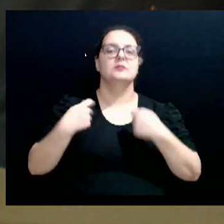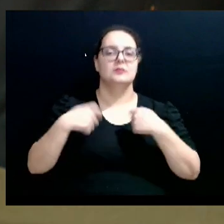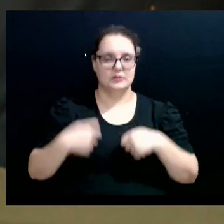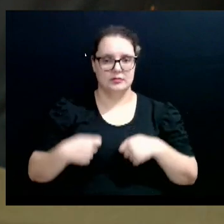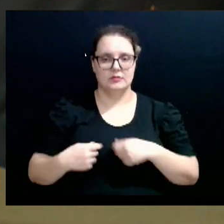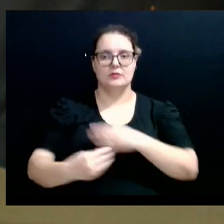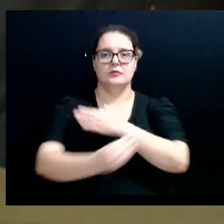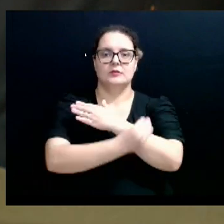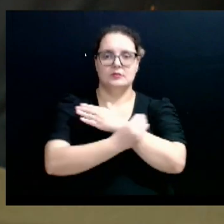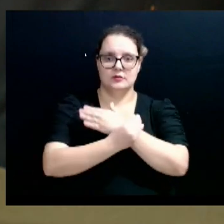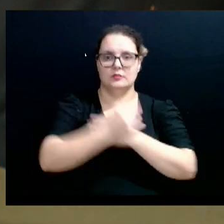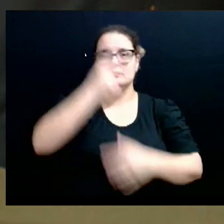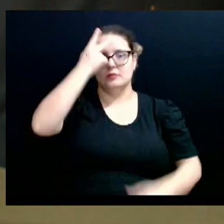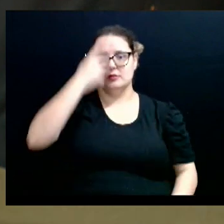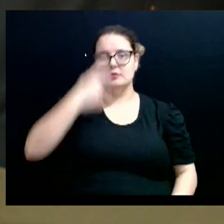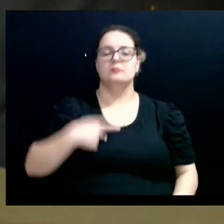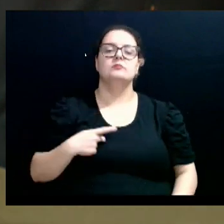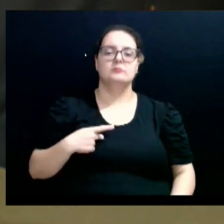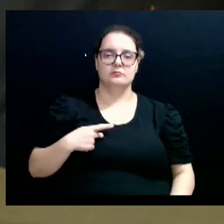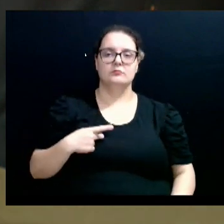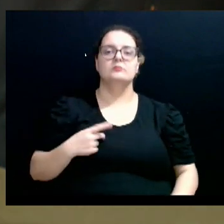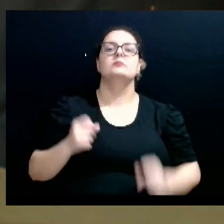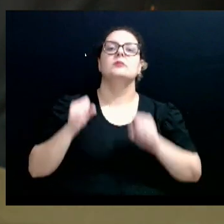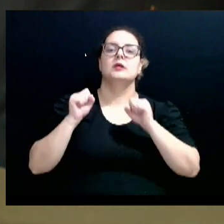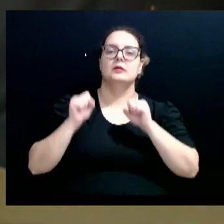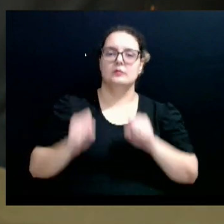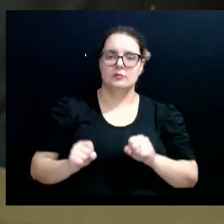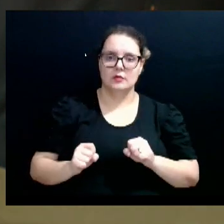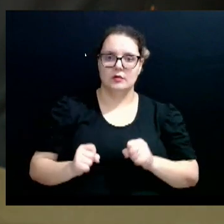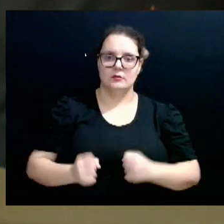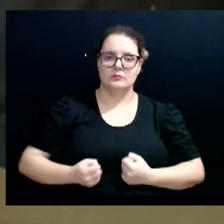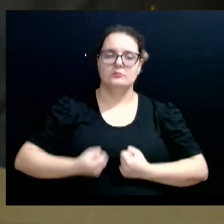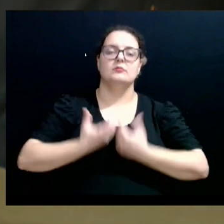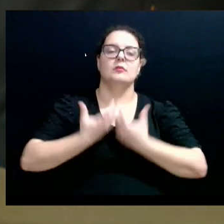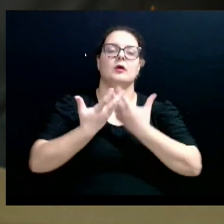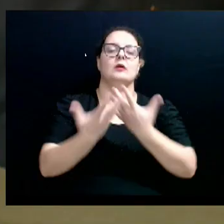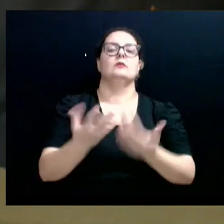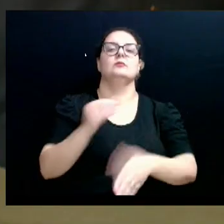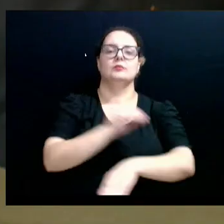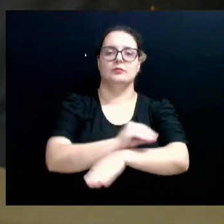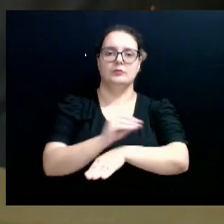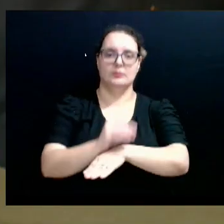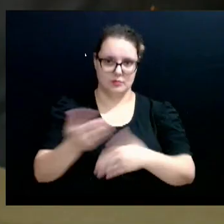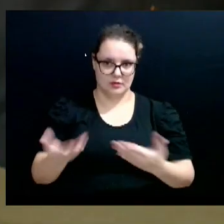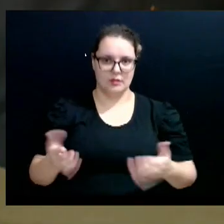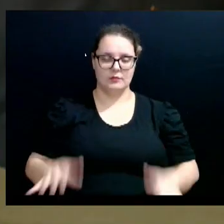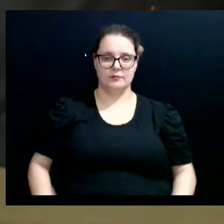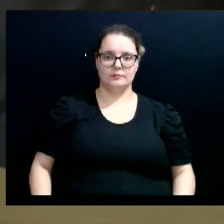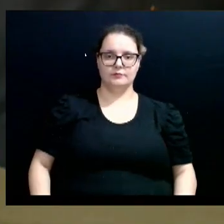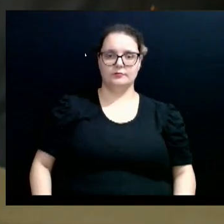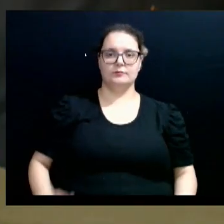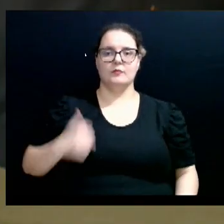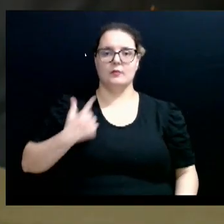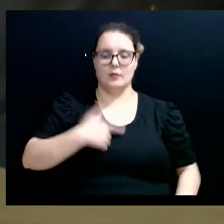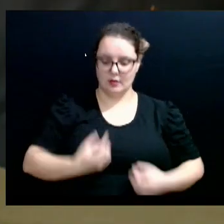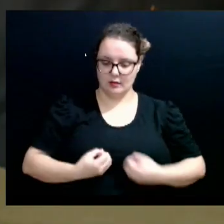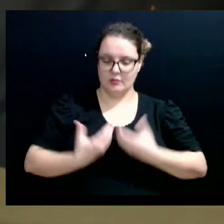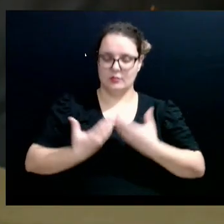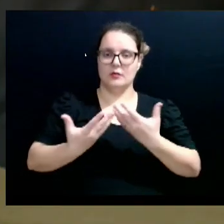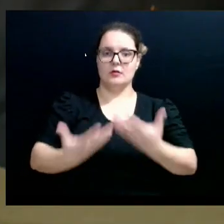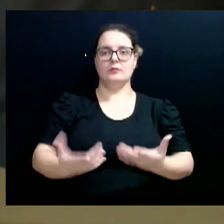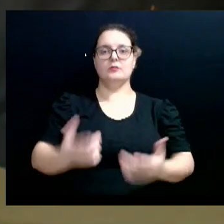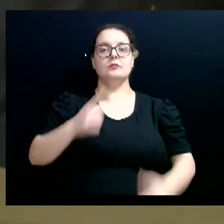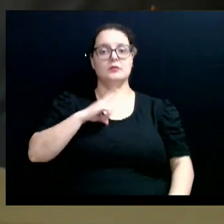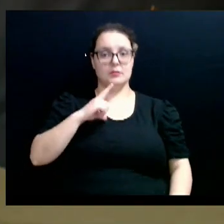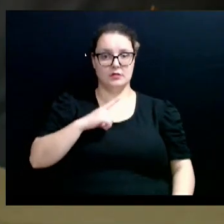você para que você possa transbordar o cuidado. Né? Então, a gente transborda do que a gente tem, o que a gente está cheio.